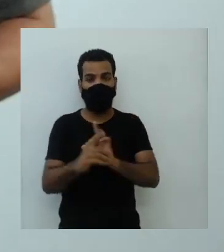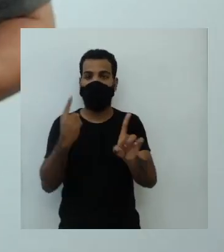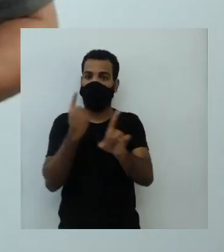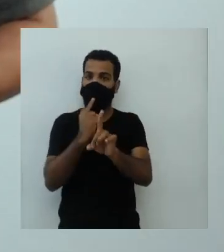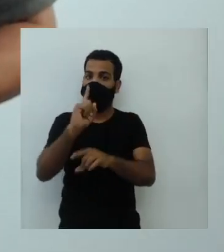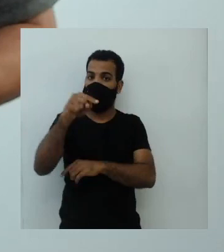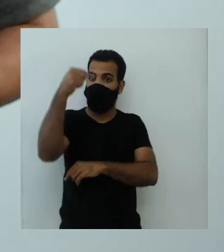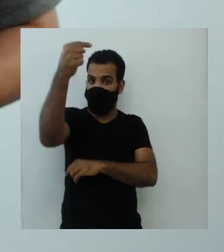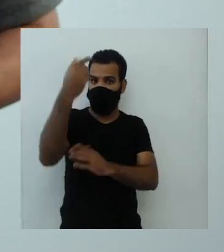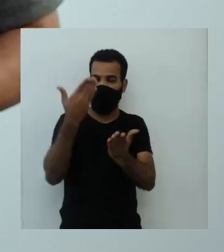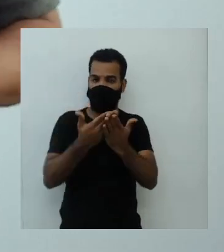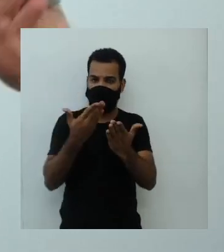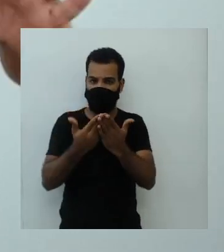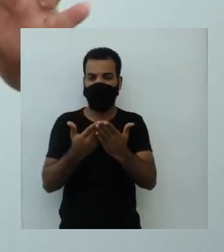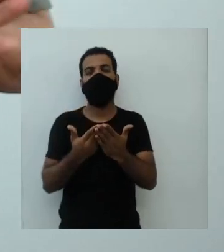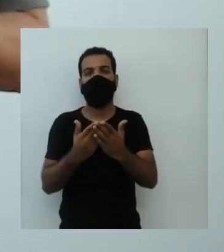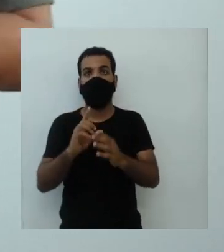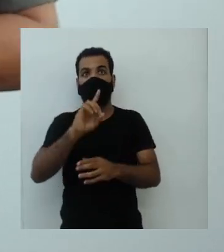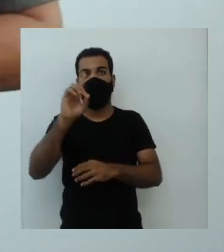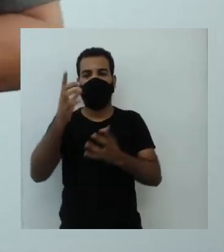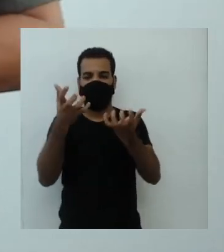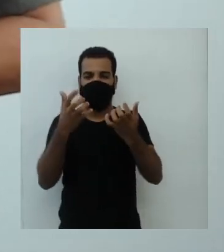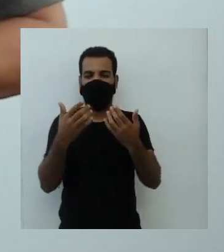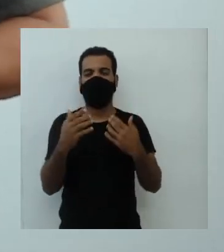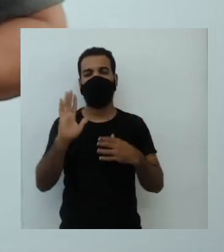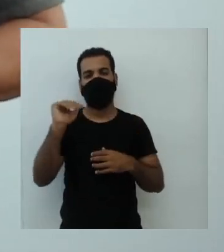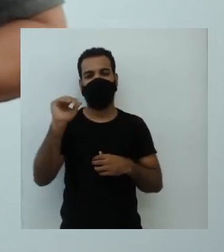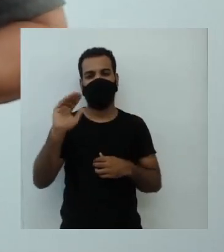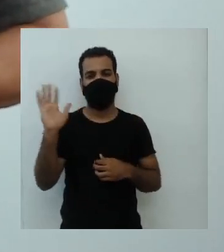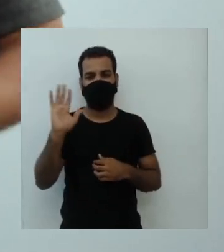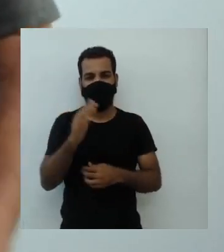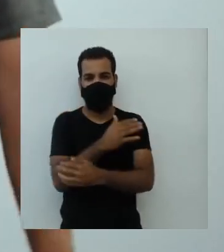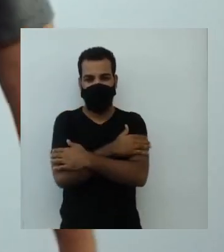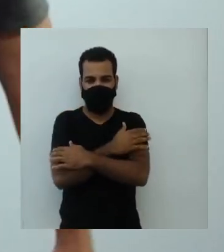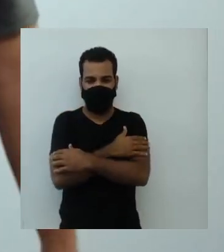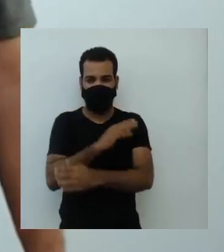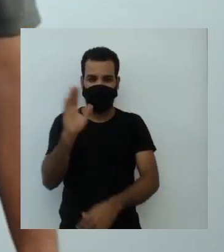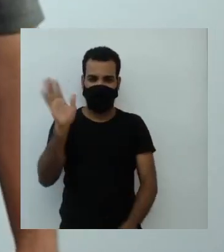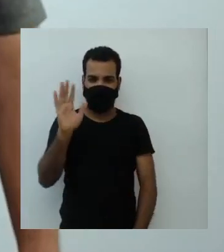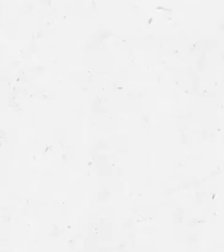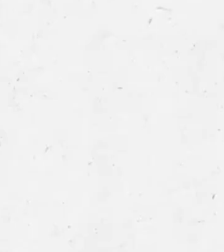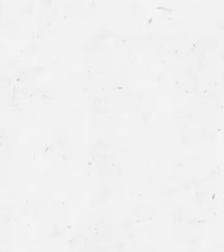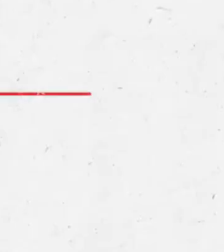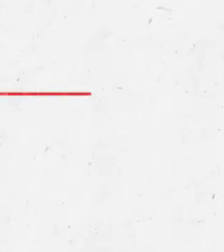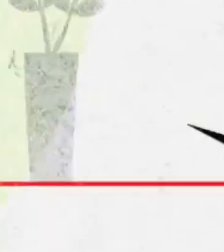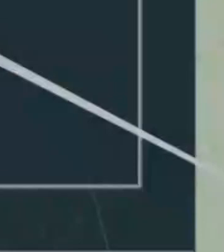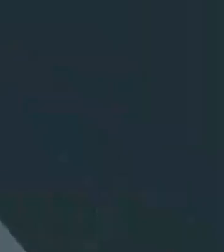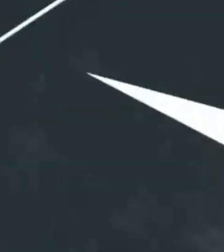encontraremos na próxima aula, se Deus quiser. Tchau, tchau. Abraço a todos vocês.